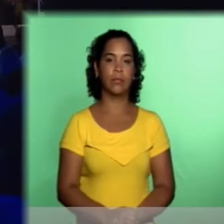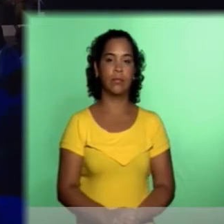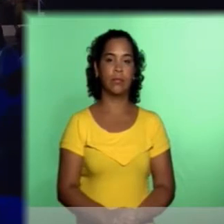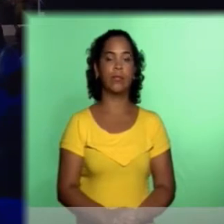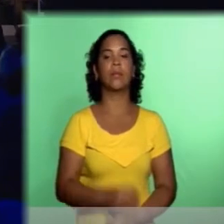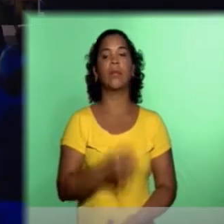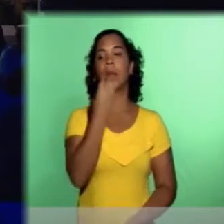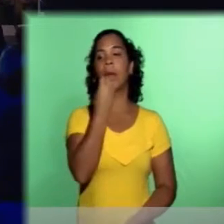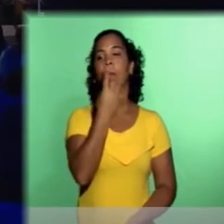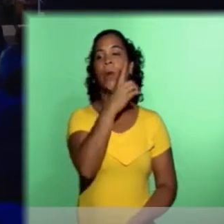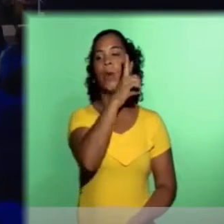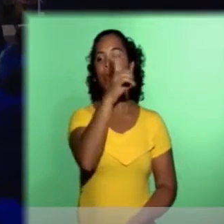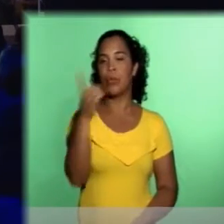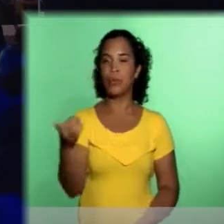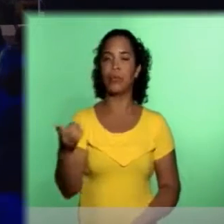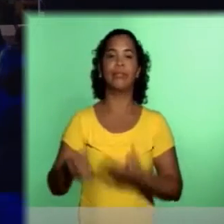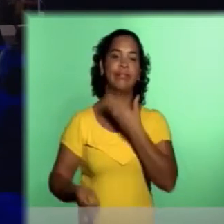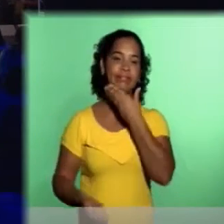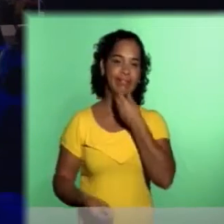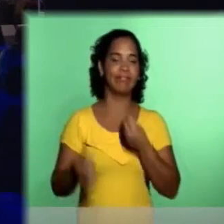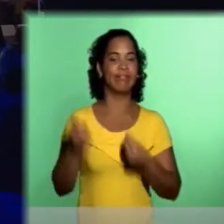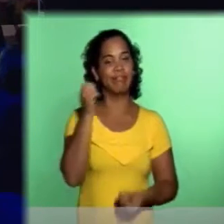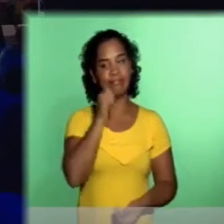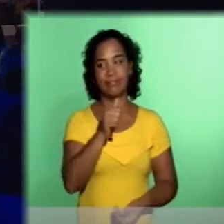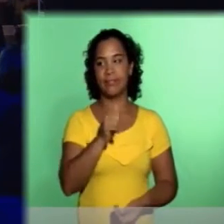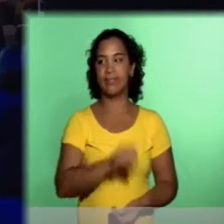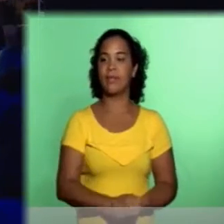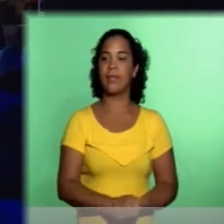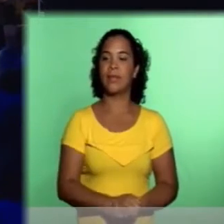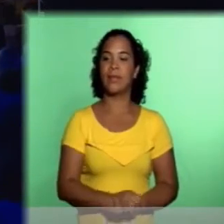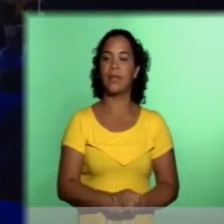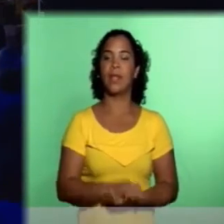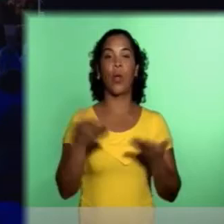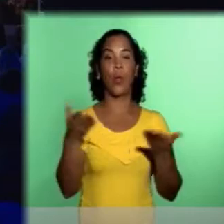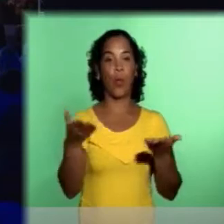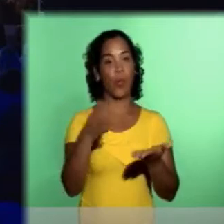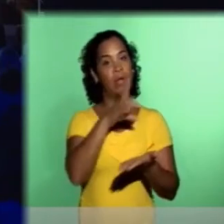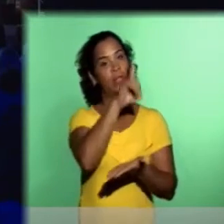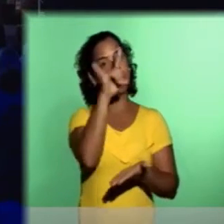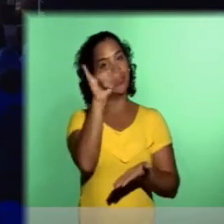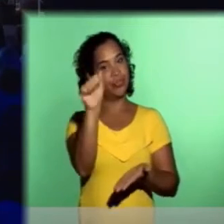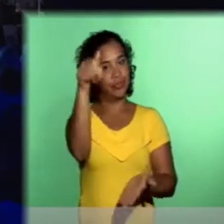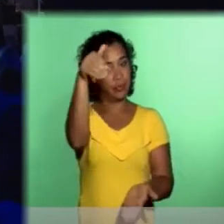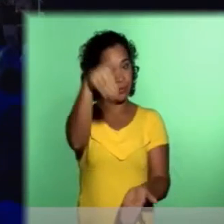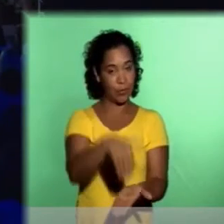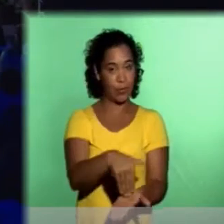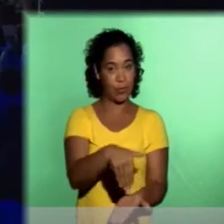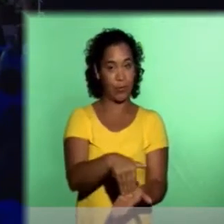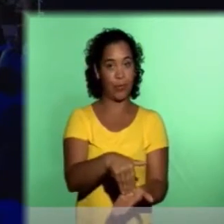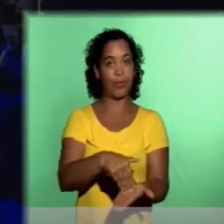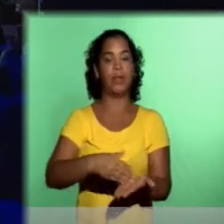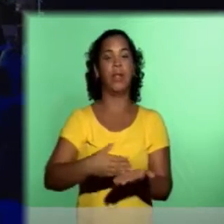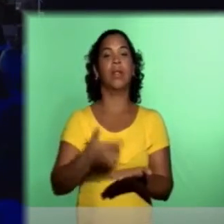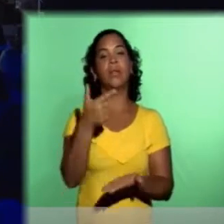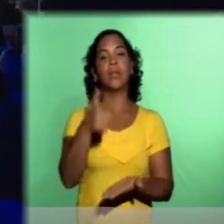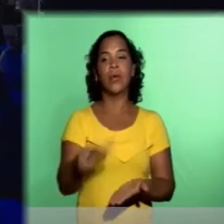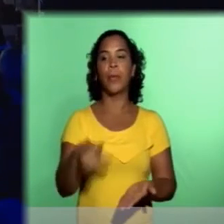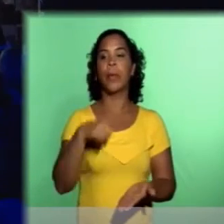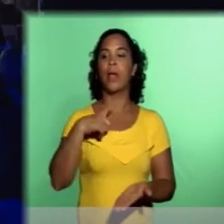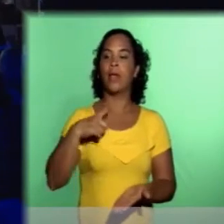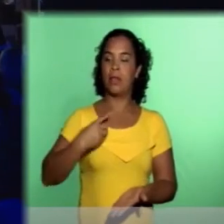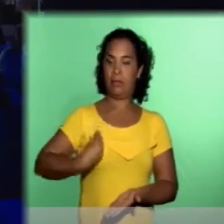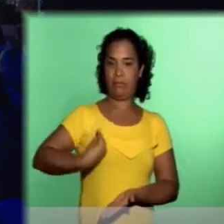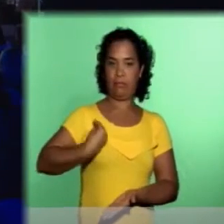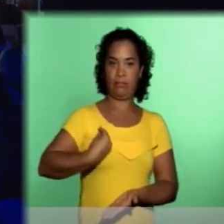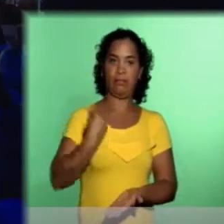Bom dia a todas e a todos. Nesse último dia vamos ter agora novamente a